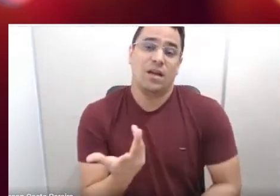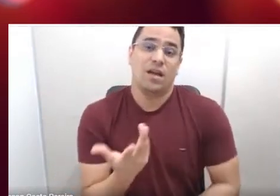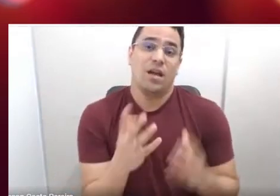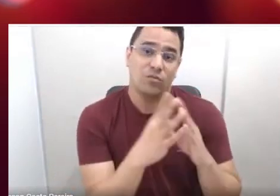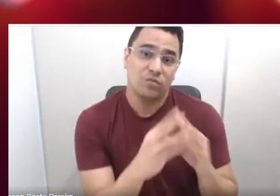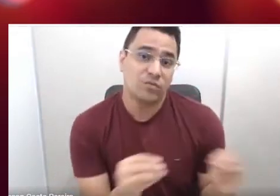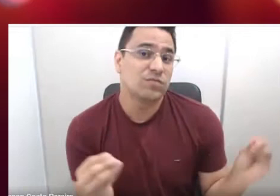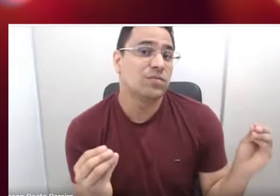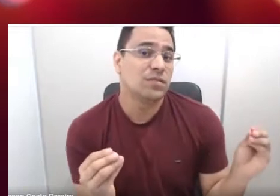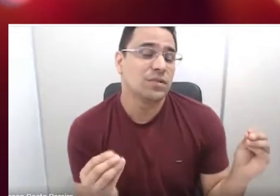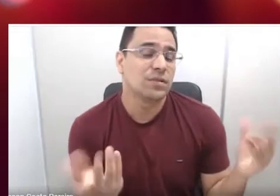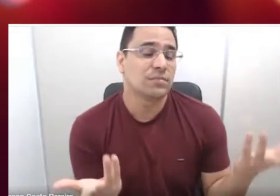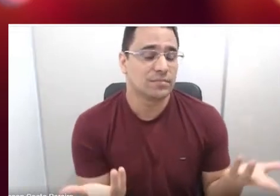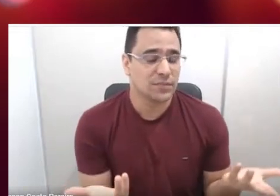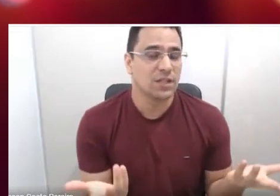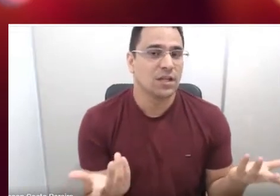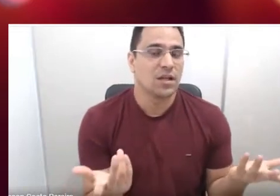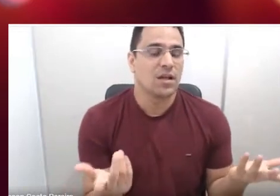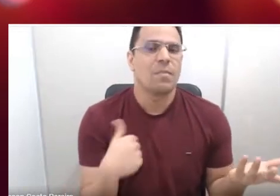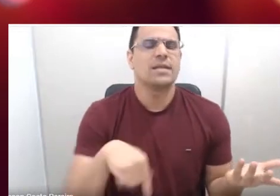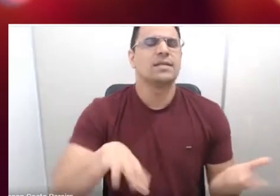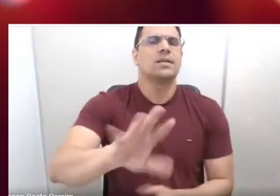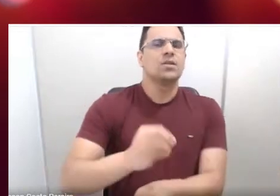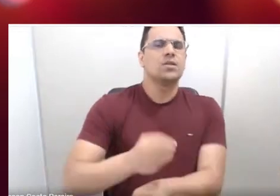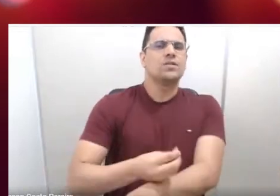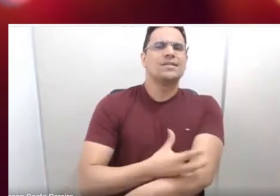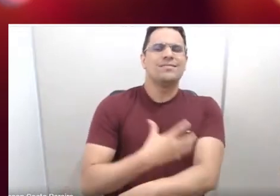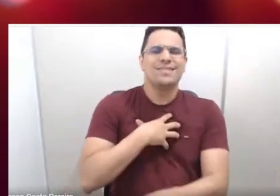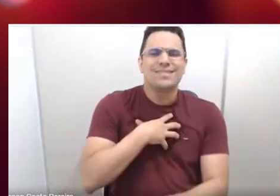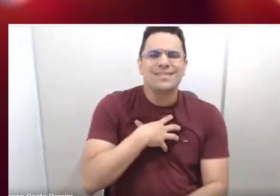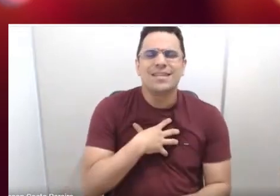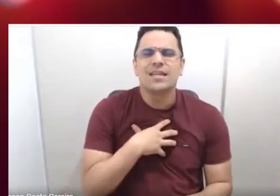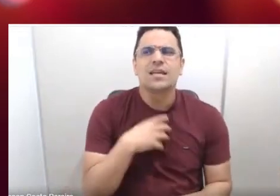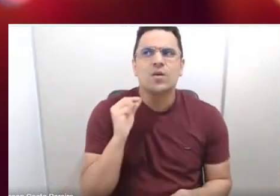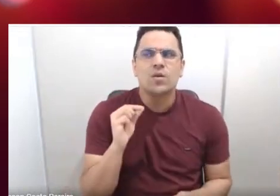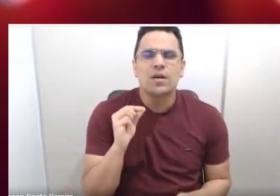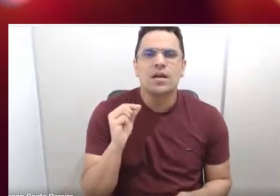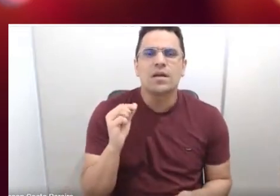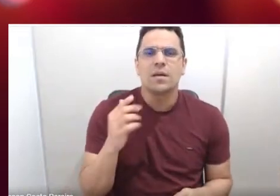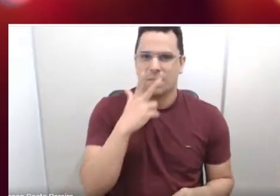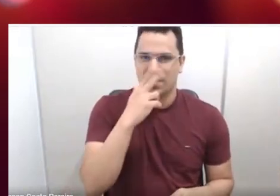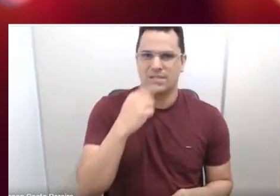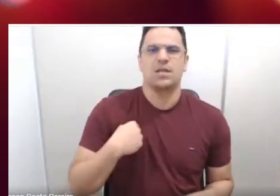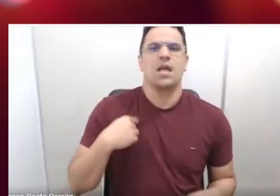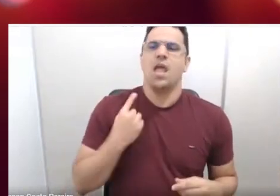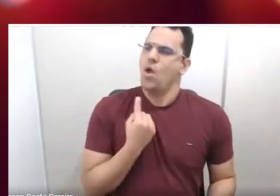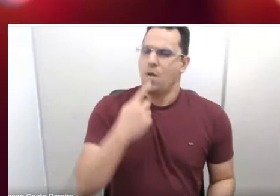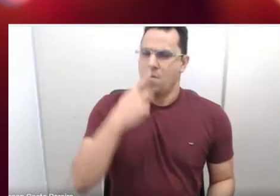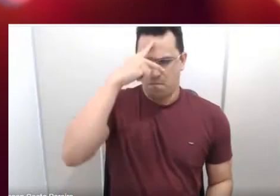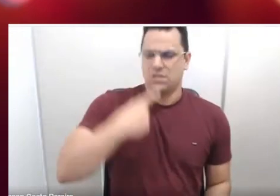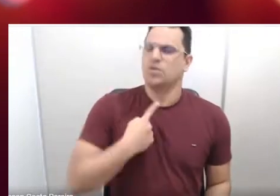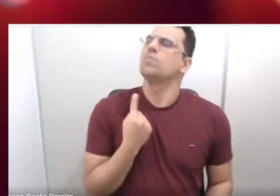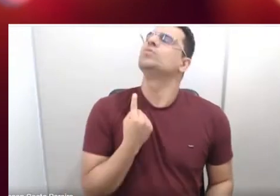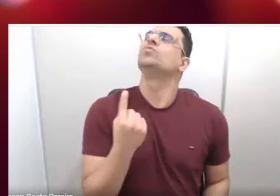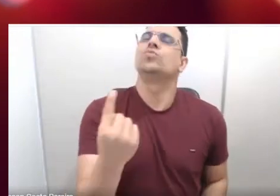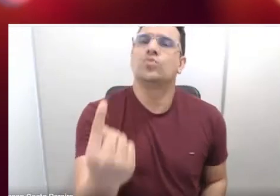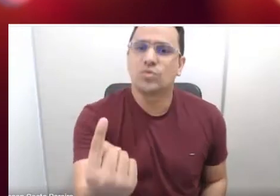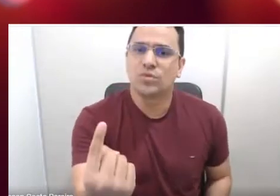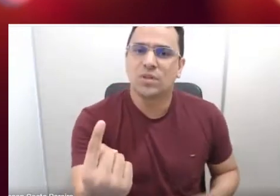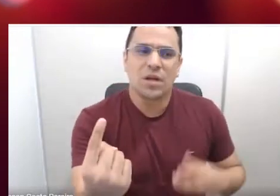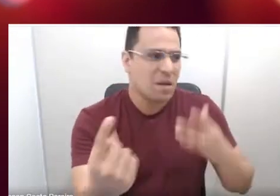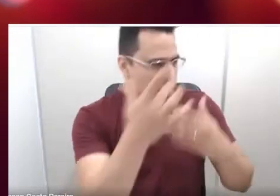E assim, o sentimento que a gente tem é justamente de não deixar ninguém para trás. Isso significa que eu acho que a universidade